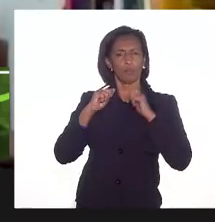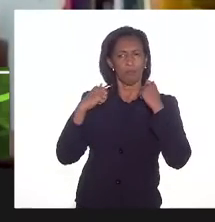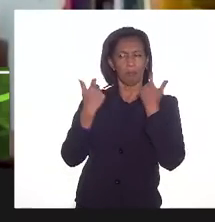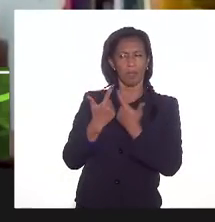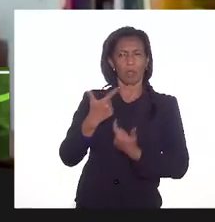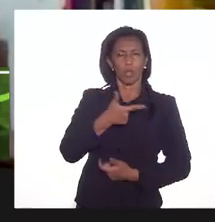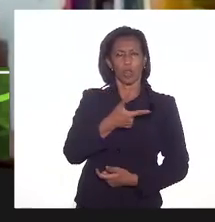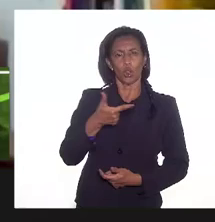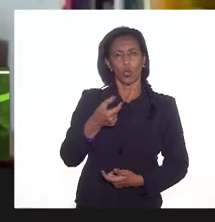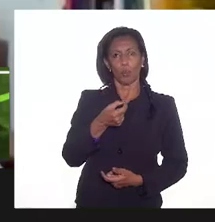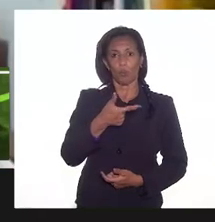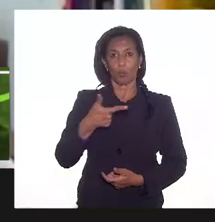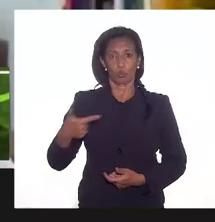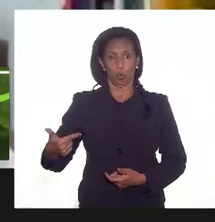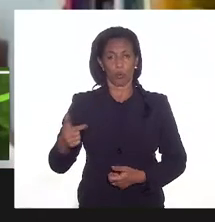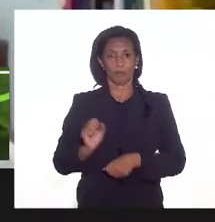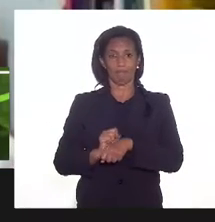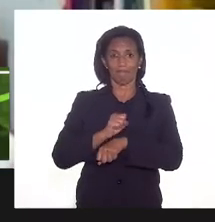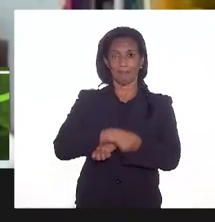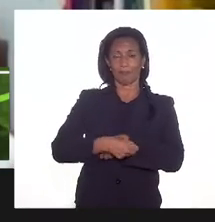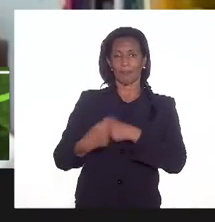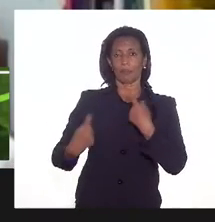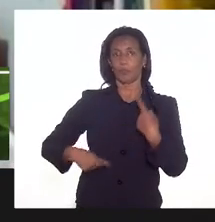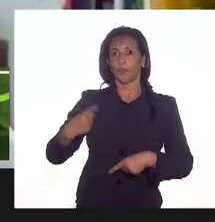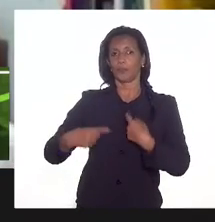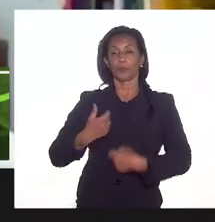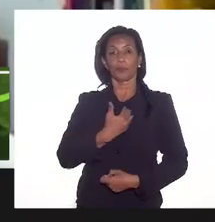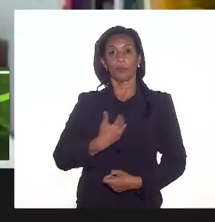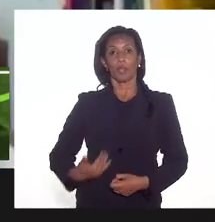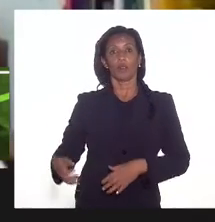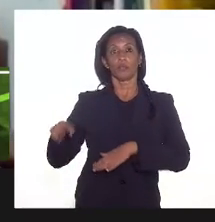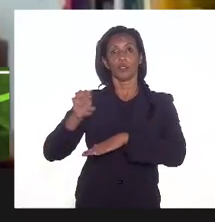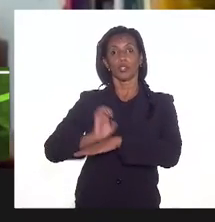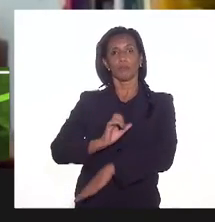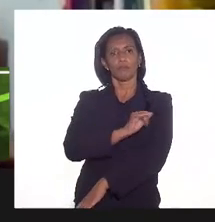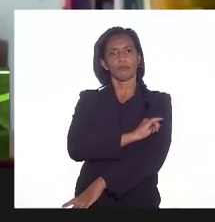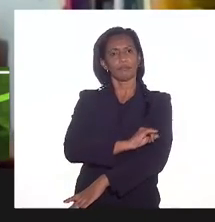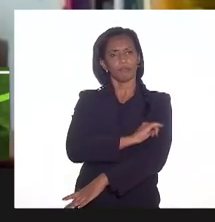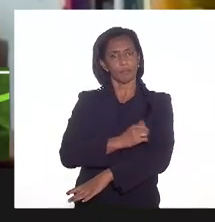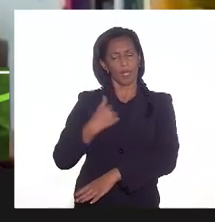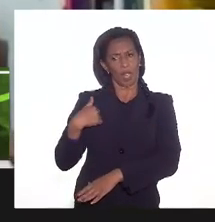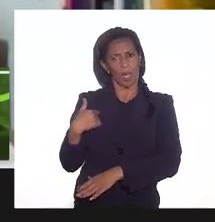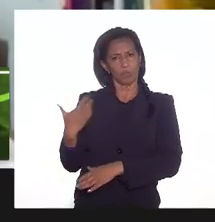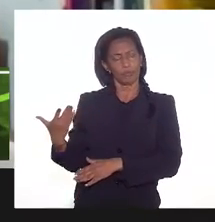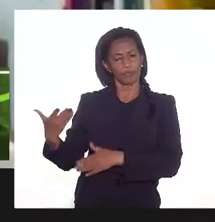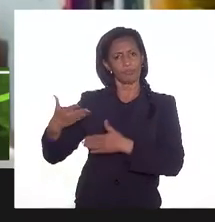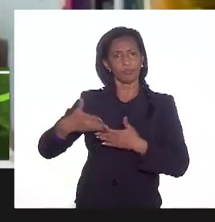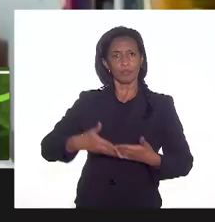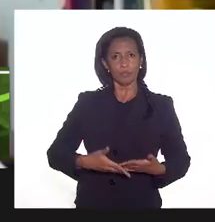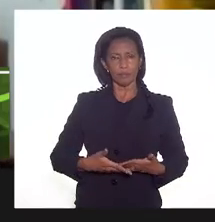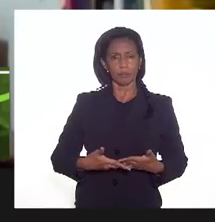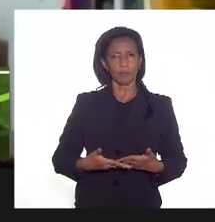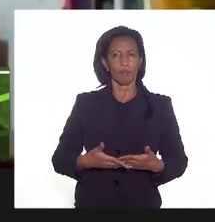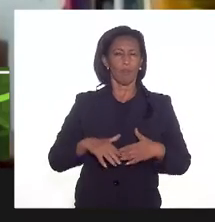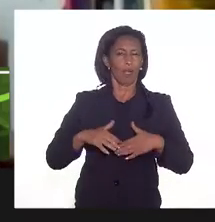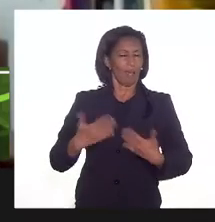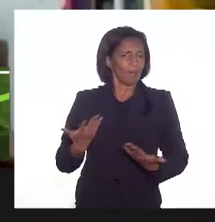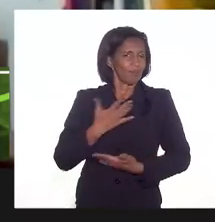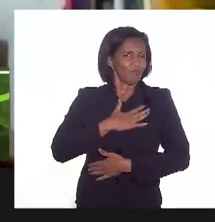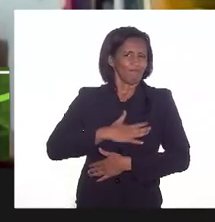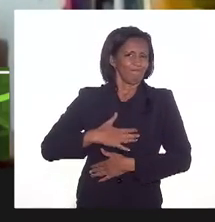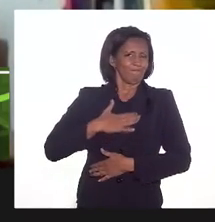2002 que foi o Seminário Permanente de Políticas Públicas do Estado do Rio de Janeiro do qual eu tive a imensa